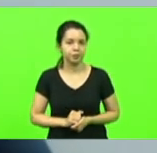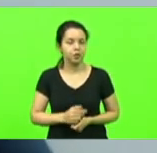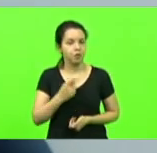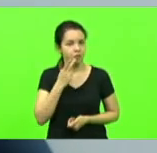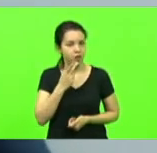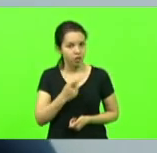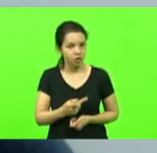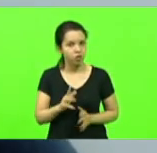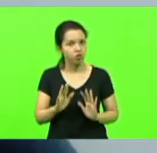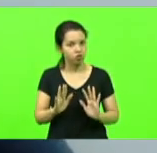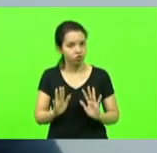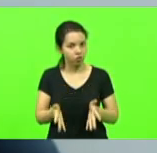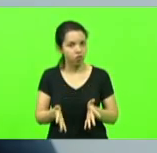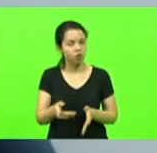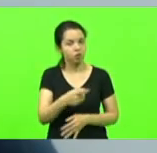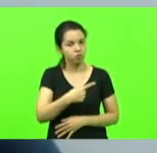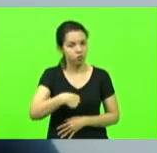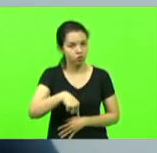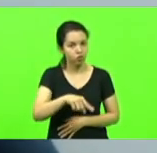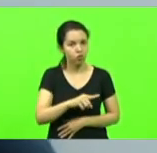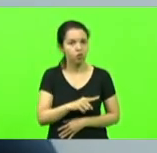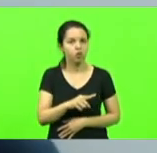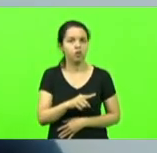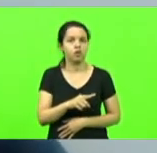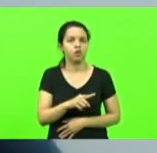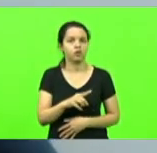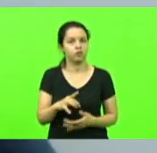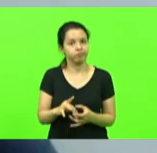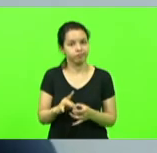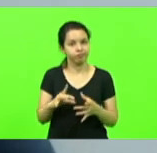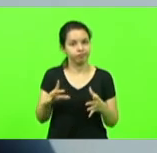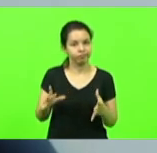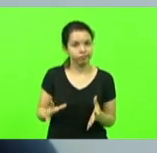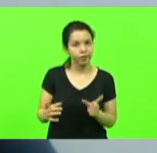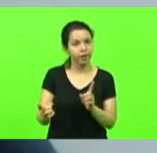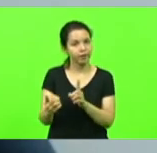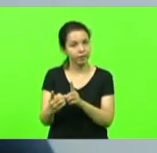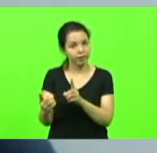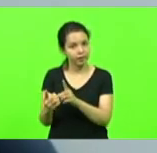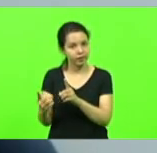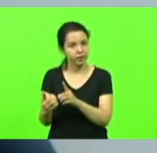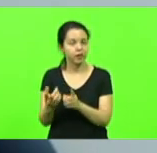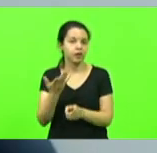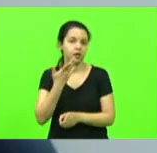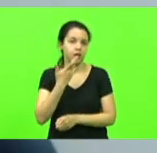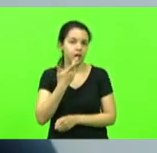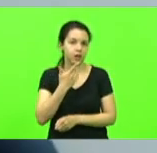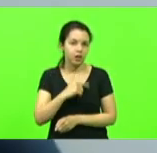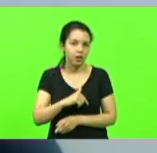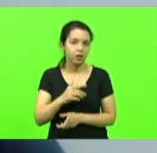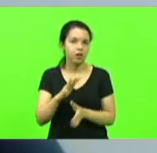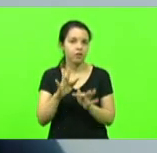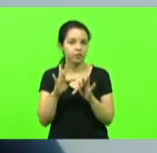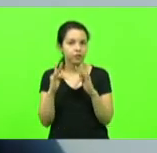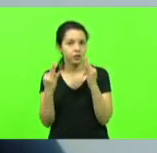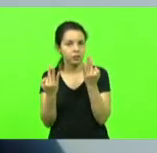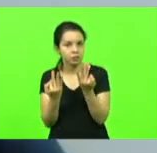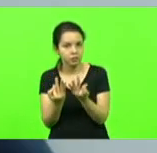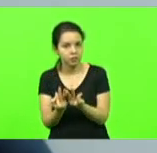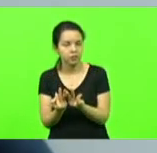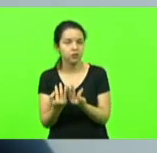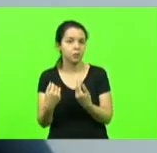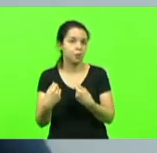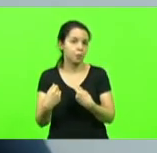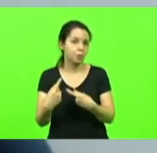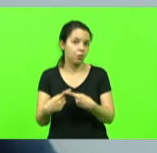início, a gente acaba se disponibilizando de uma forma ou outra a atender essas crianças, essas famílias, porque a gente